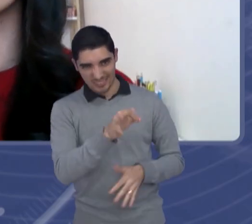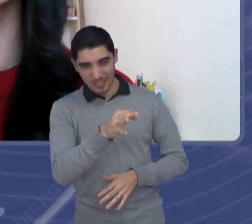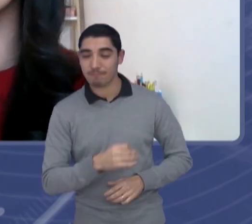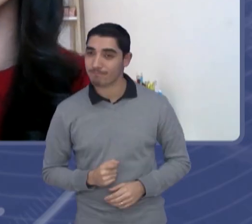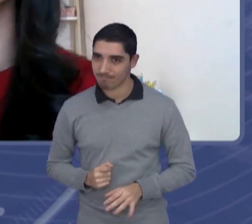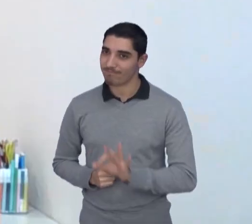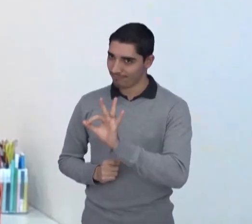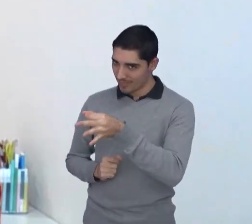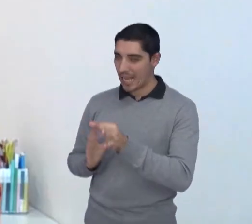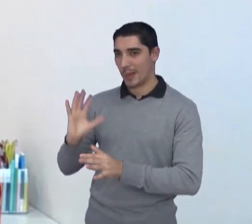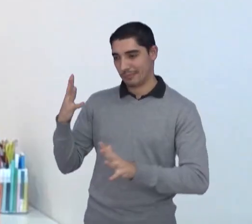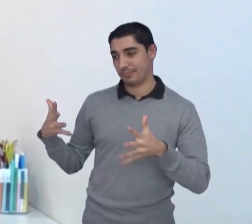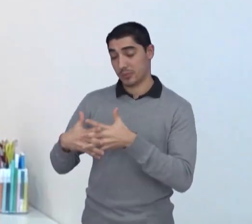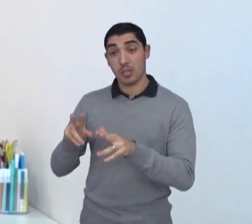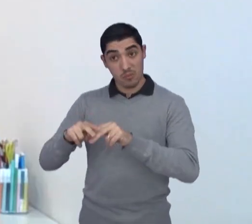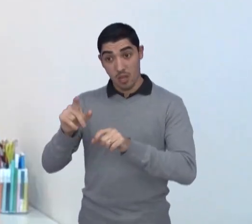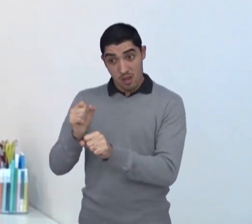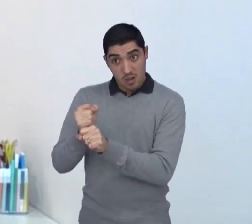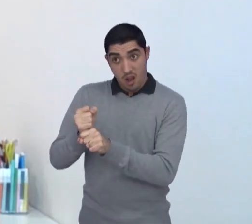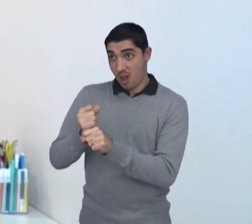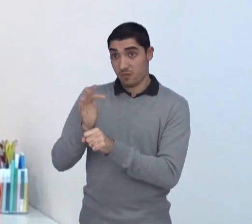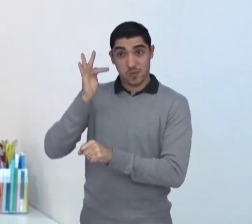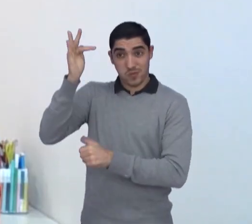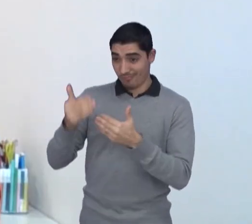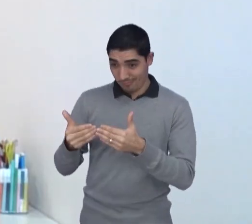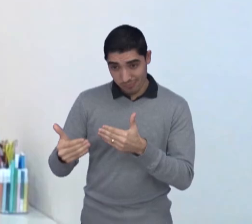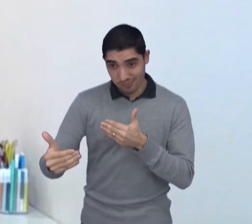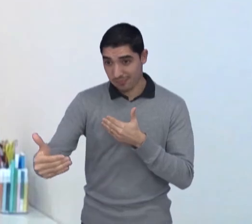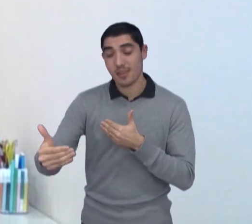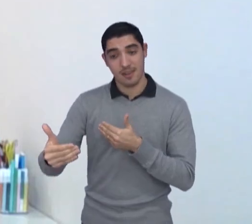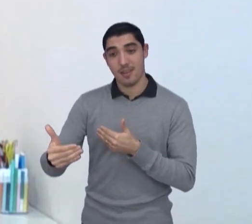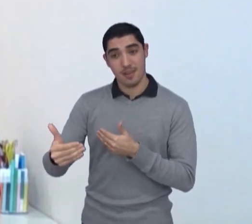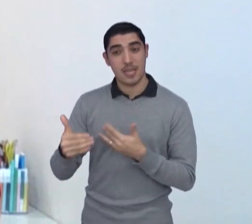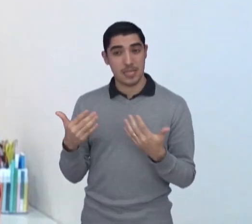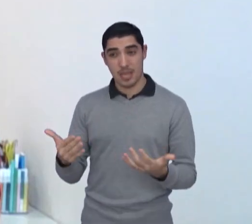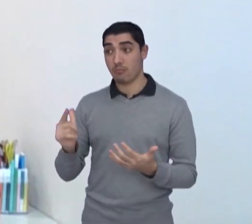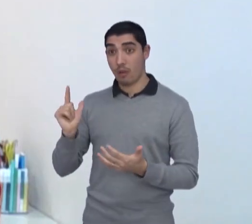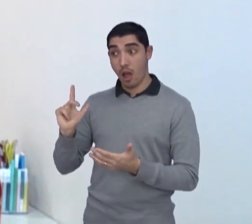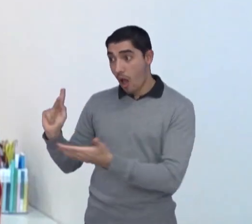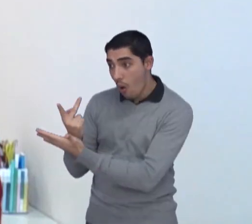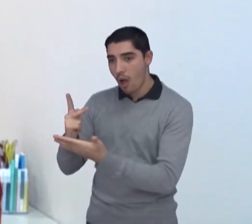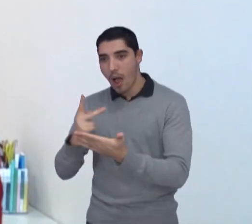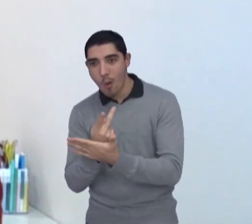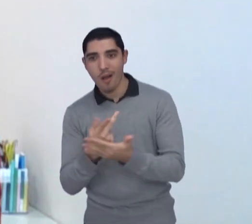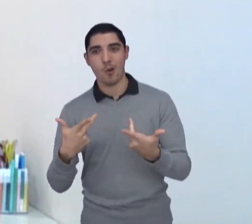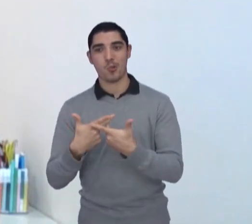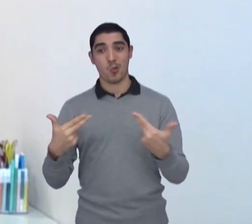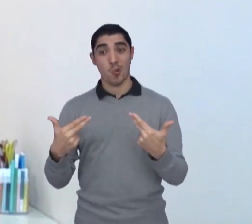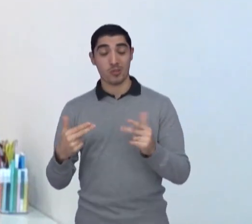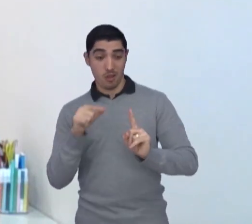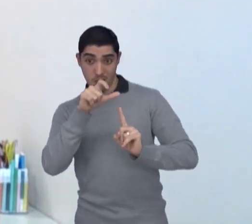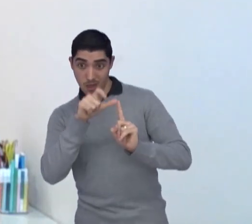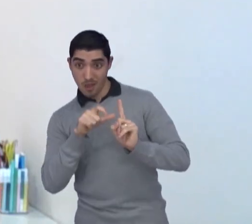E conforme os anos vão passando, né? As situações vão aparecendo para a vida daquele